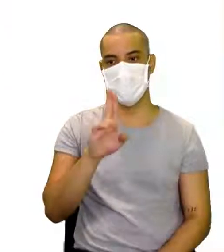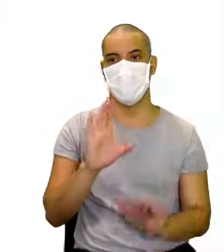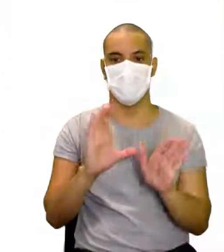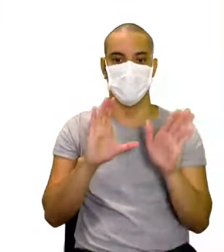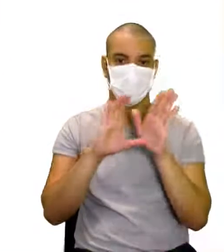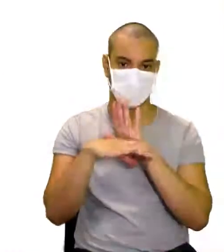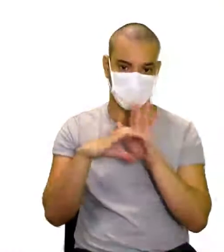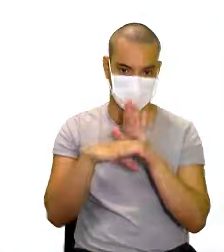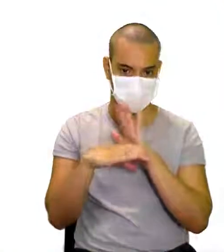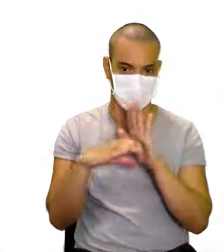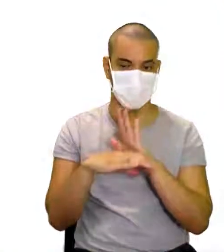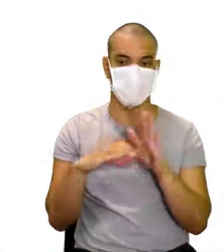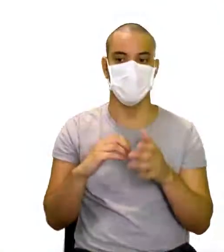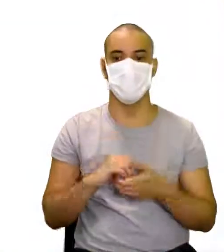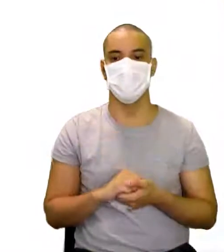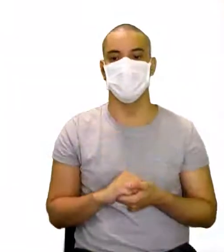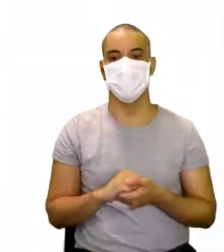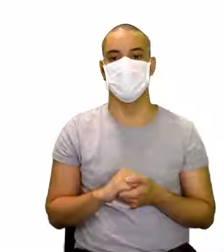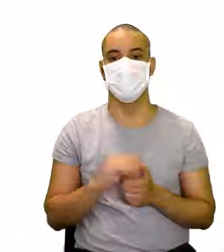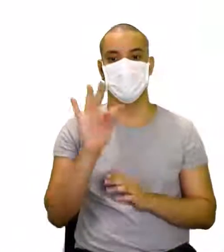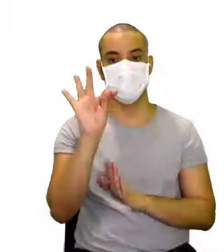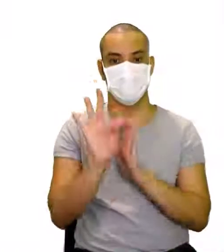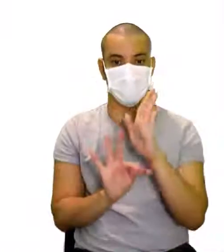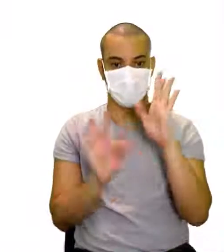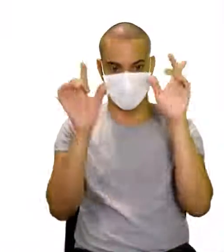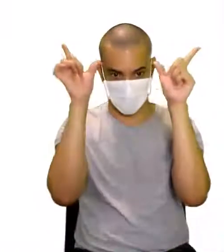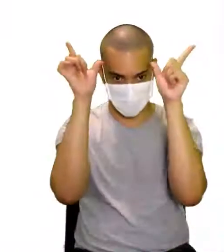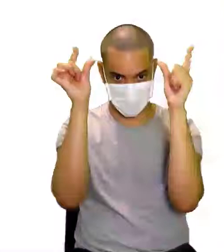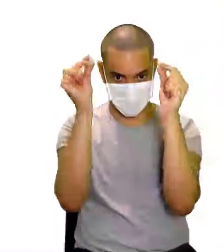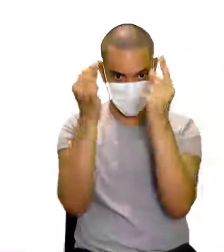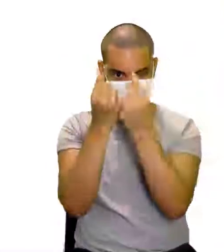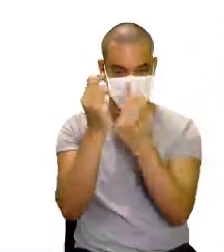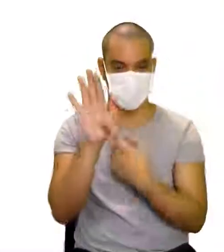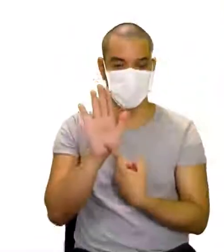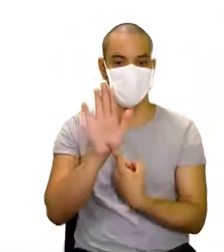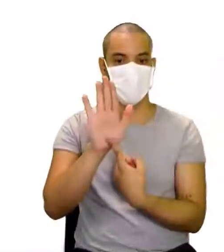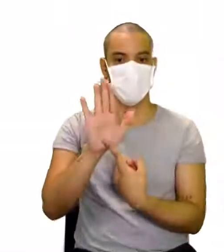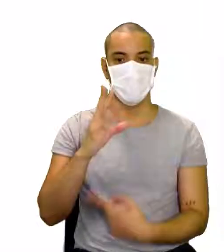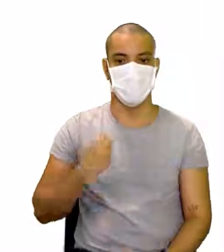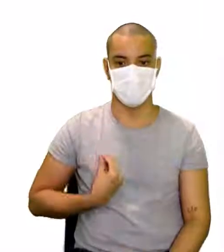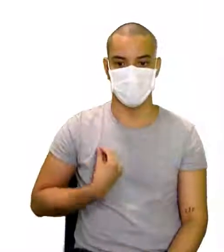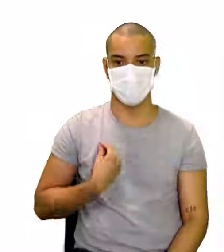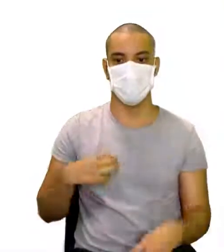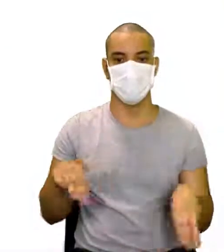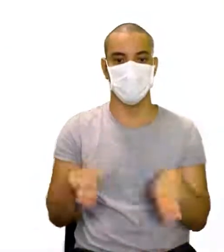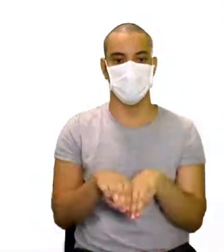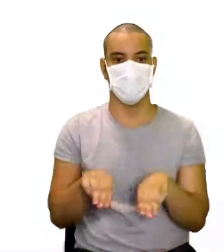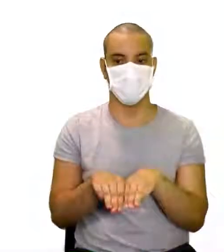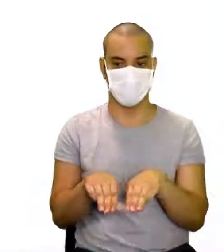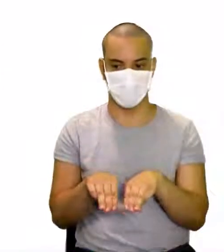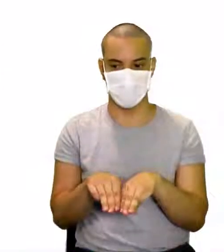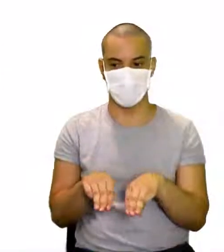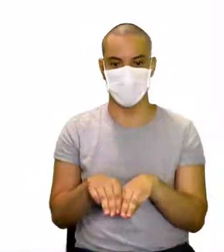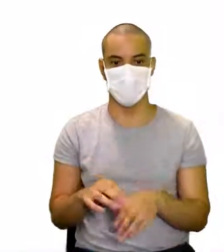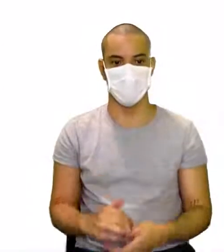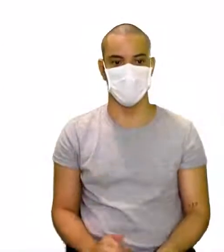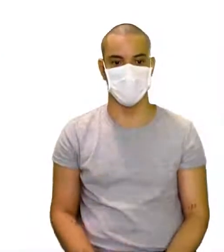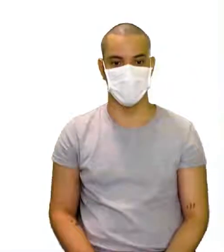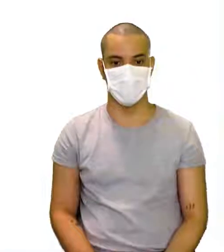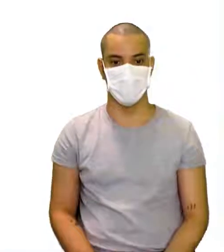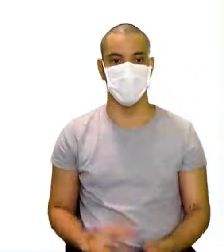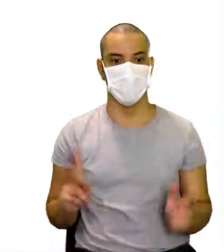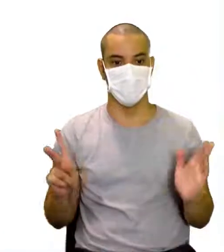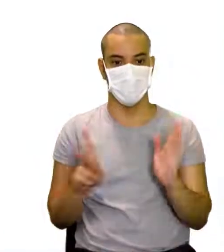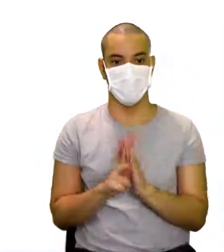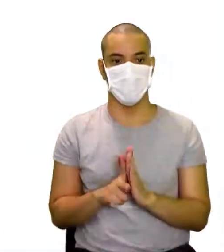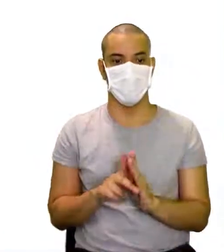seus conceitos. Textos gregos apontam para a existência do magnetismo,